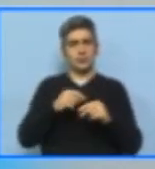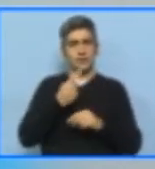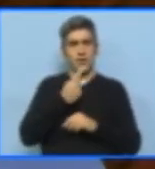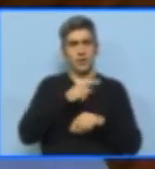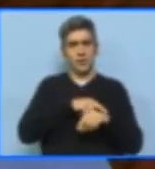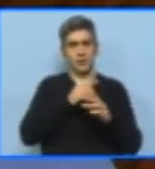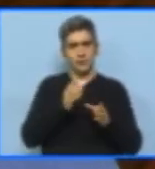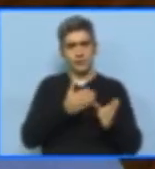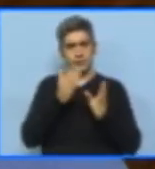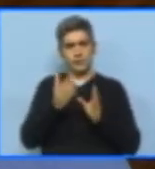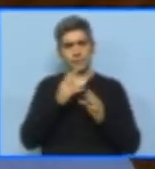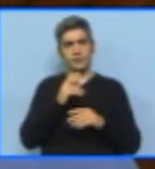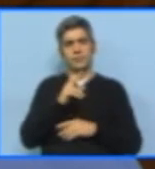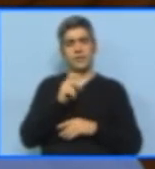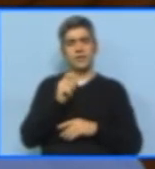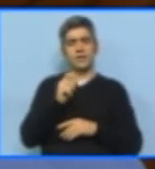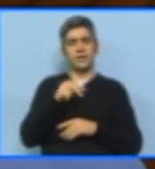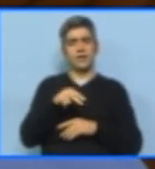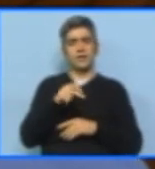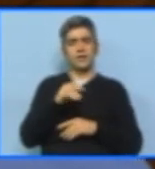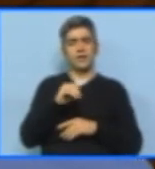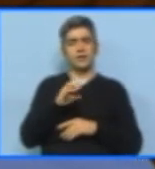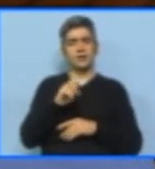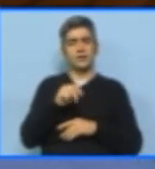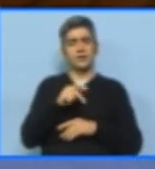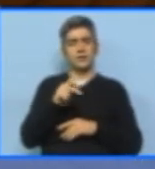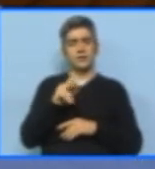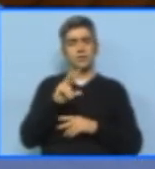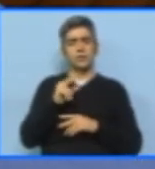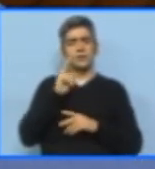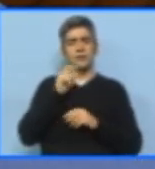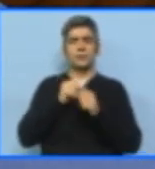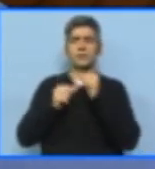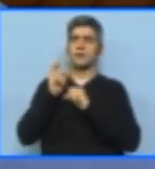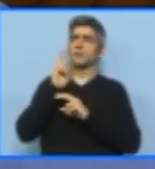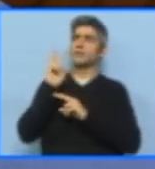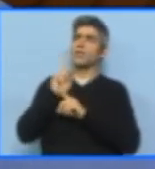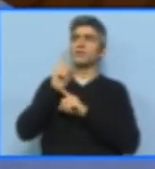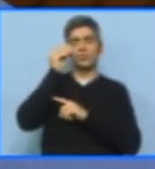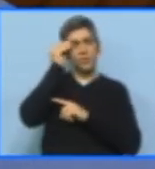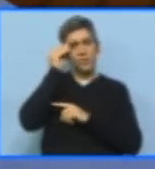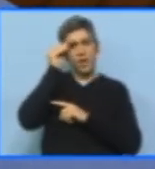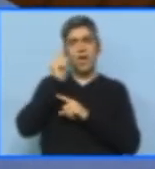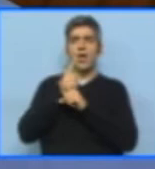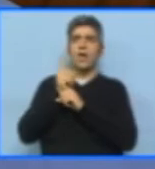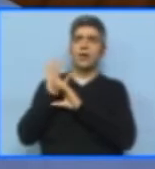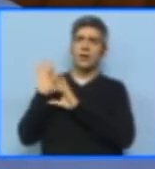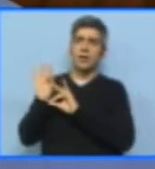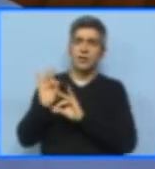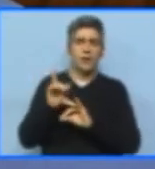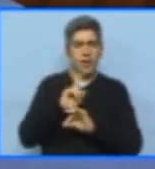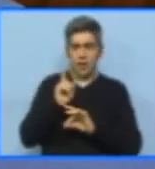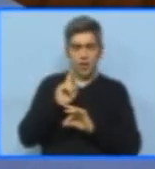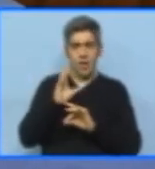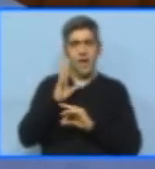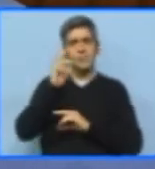cada tempo, não é? A Renascença nunca teve a tentação de olhar para trás de modo saudosístico e de antigamente é que era bom. Não,